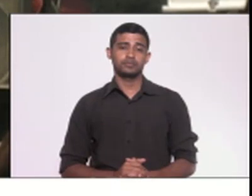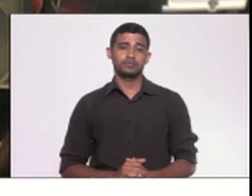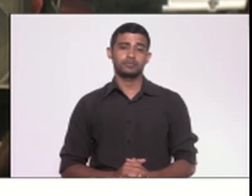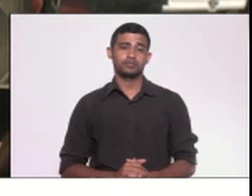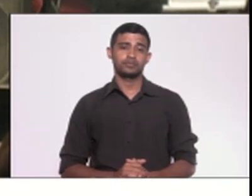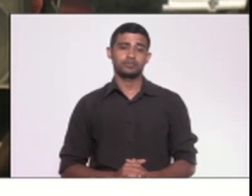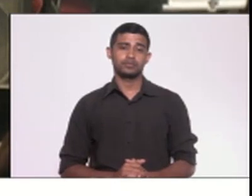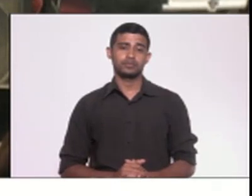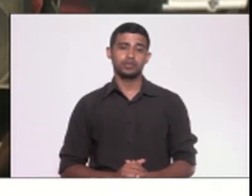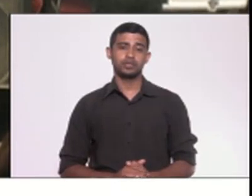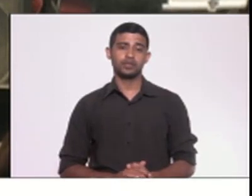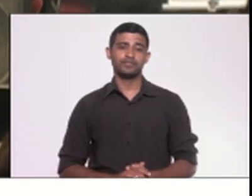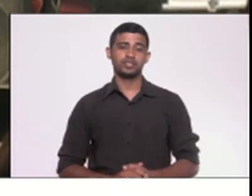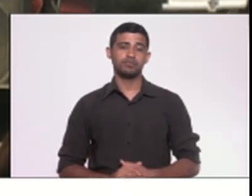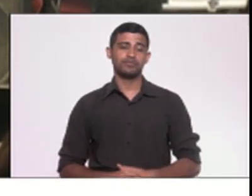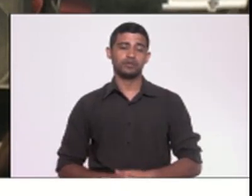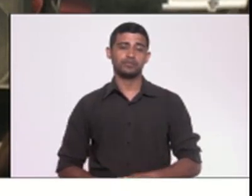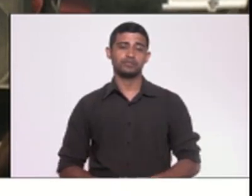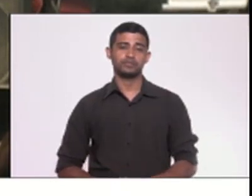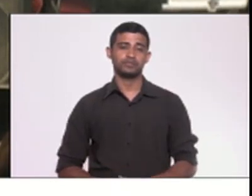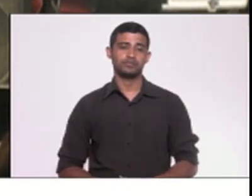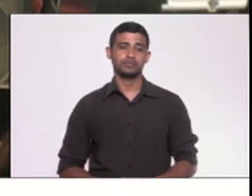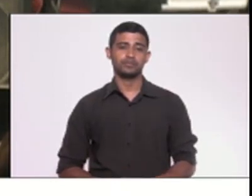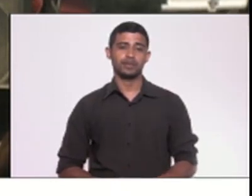Pode passar.